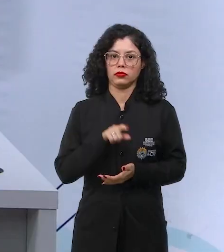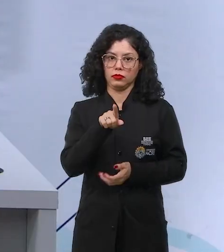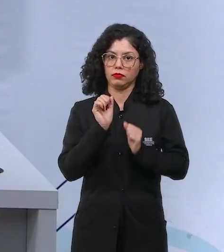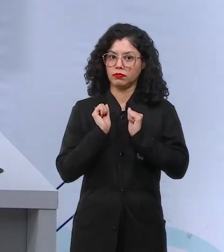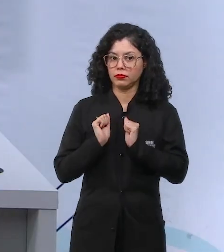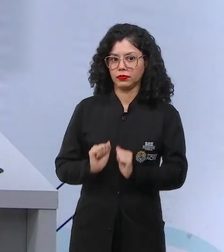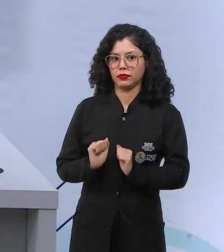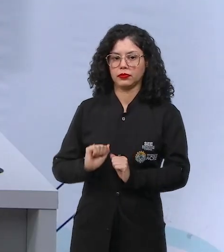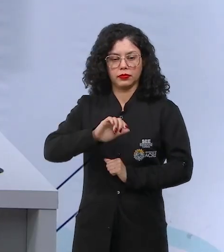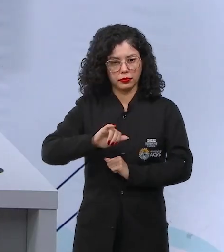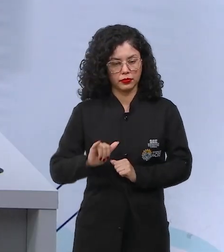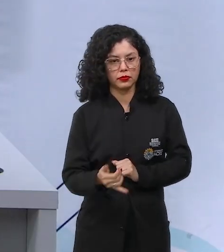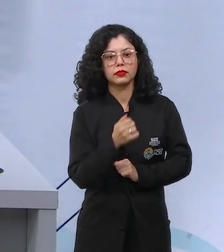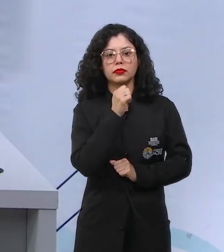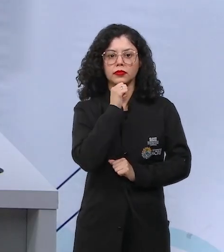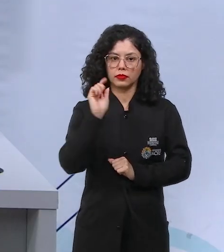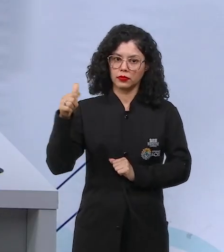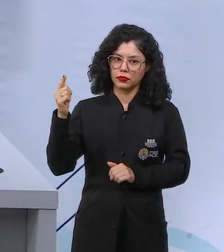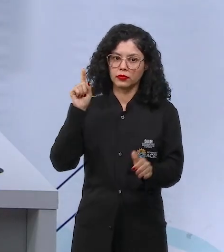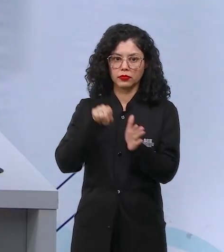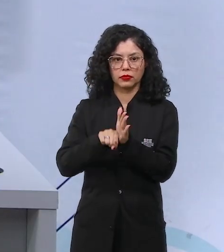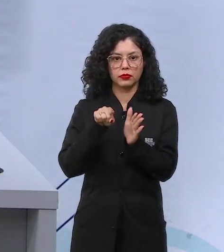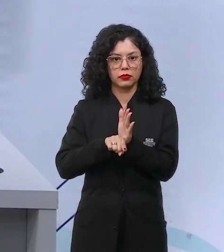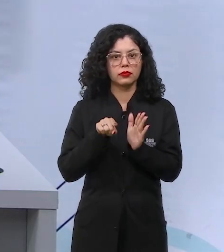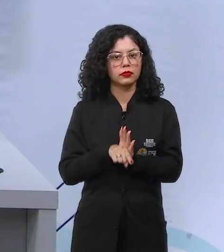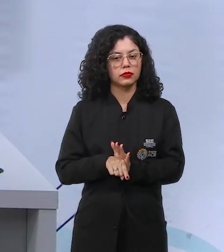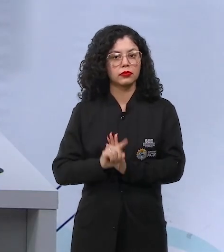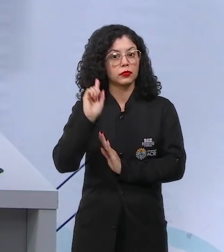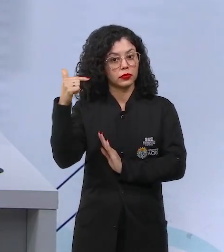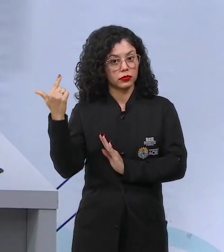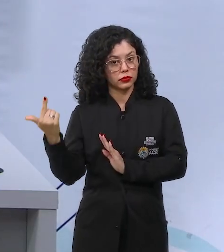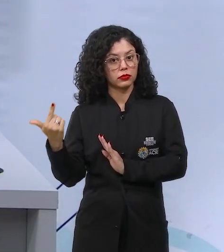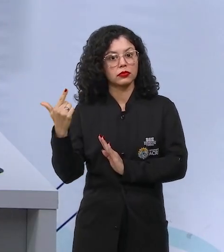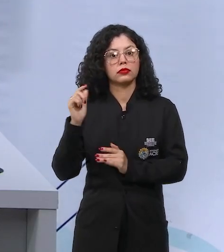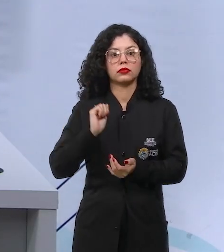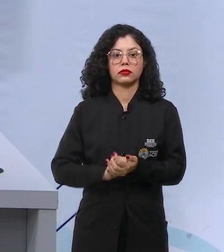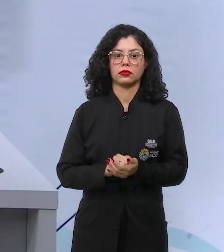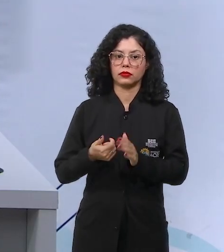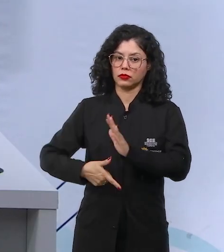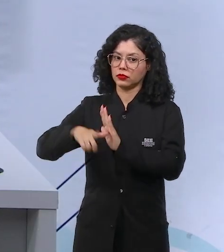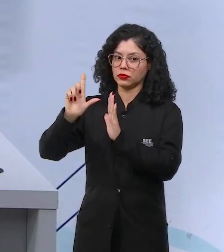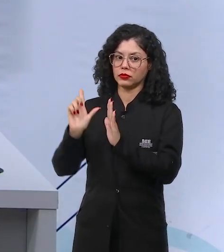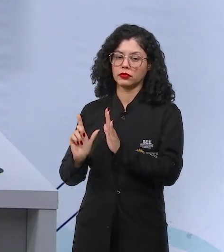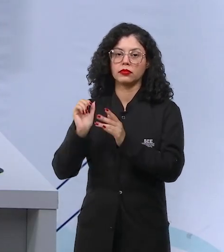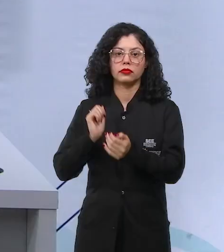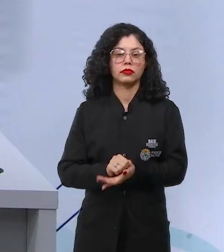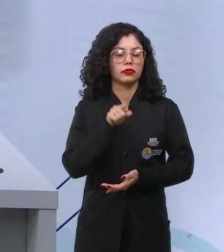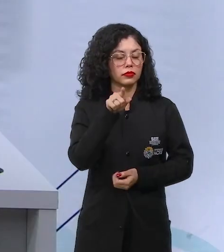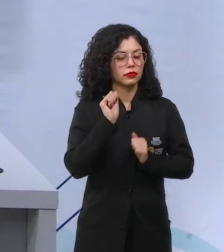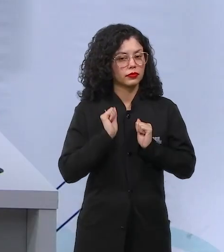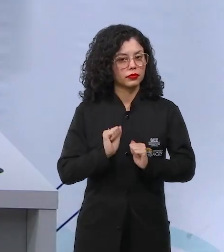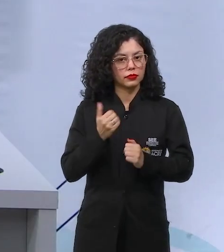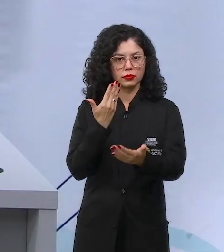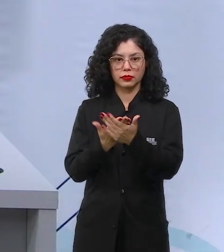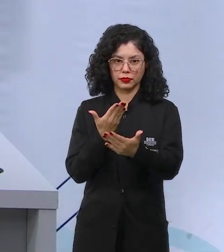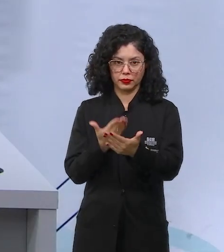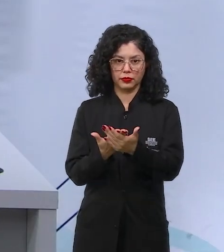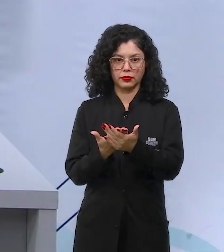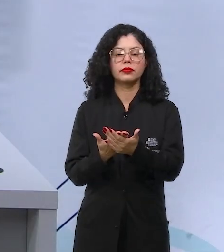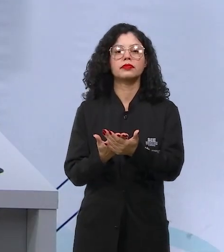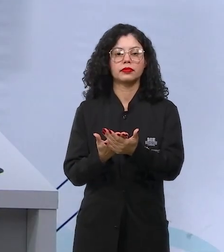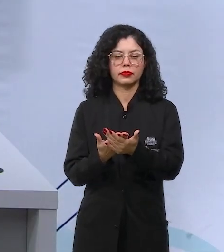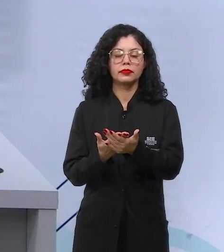podem aproveitar-se de outras questões, de outros Enems anteriores, para poder estudar e para